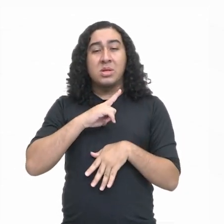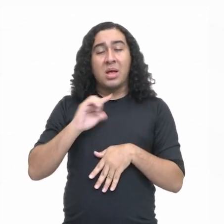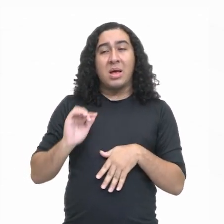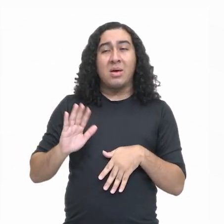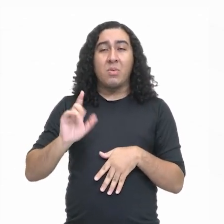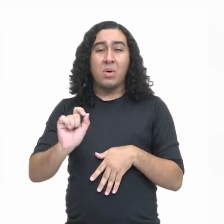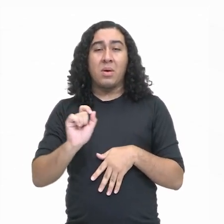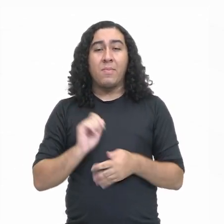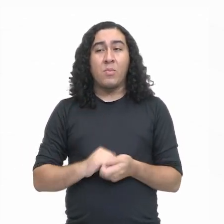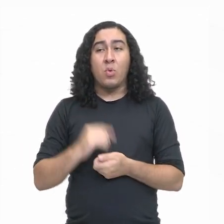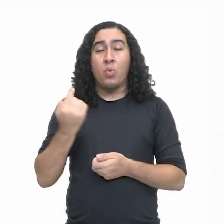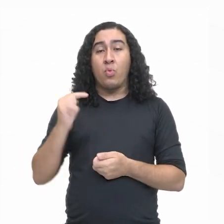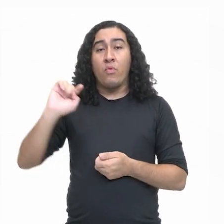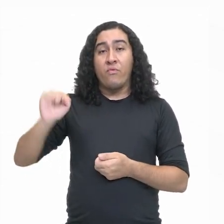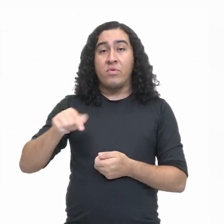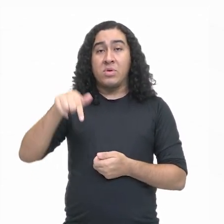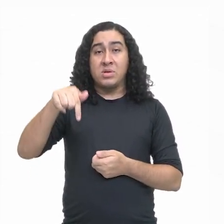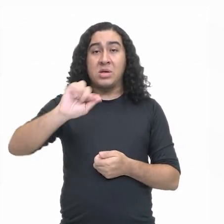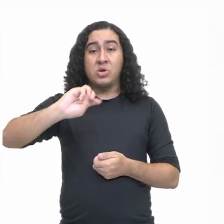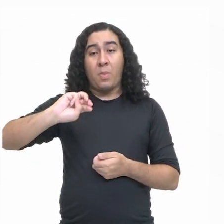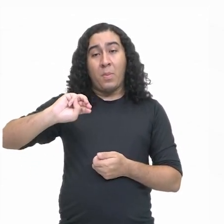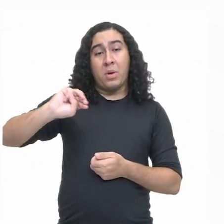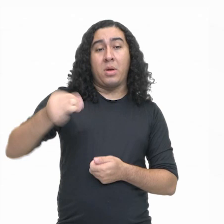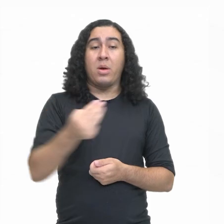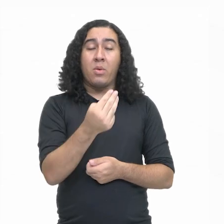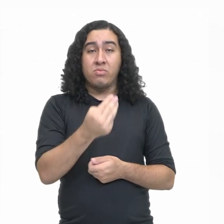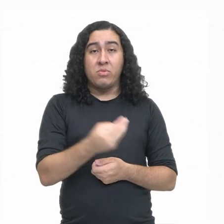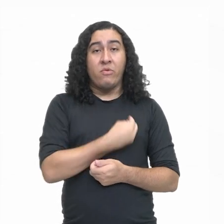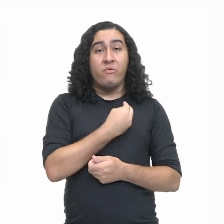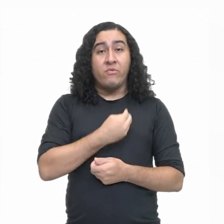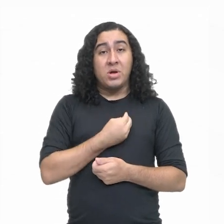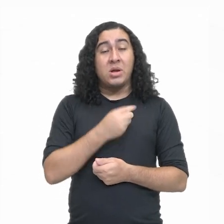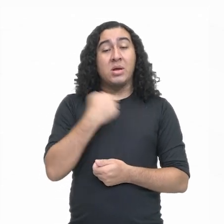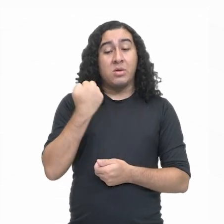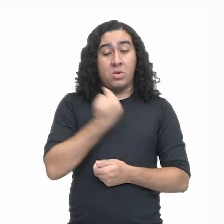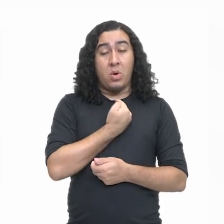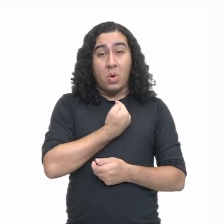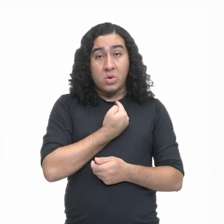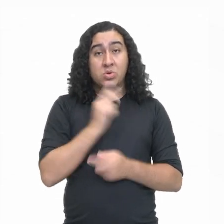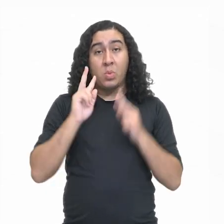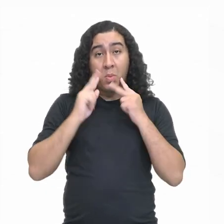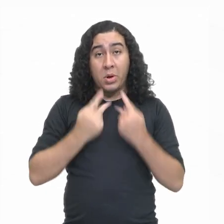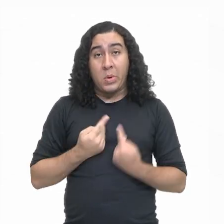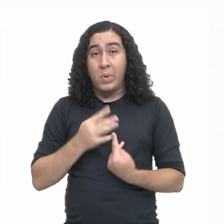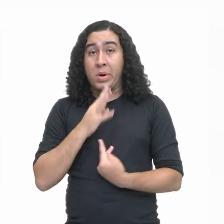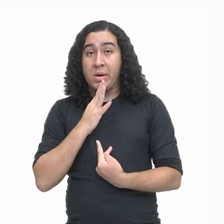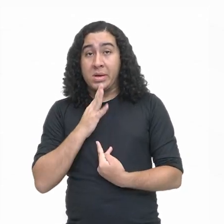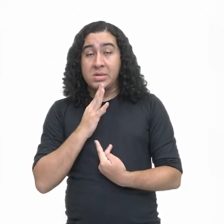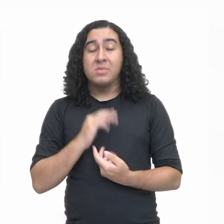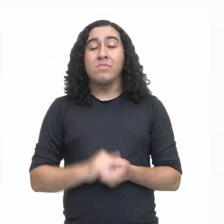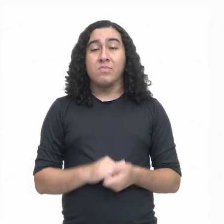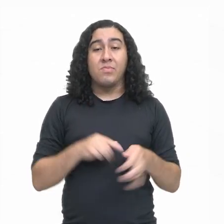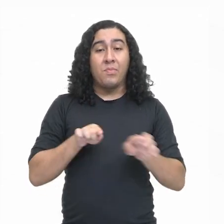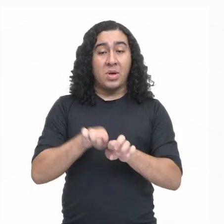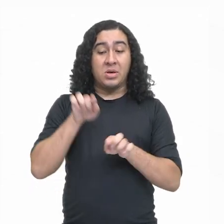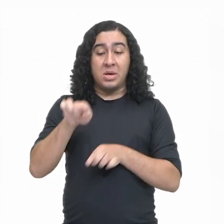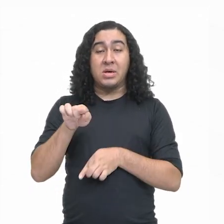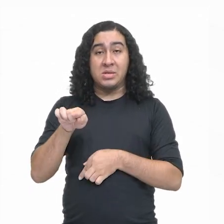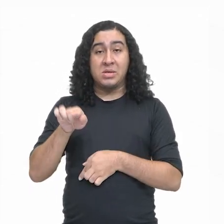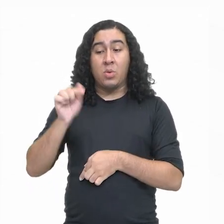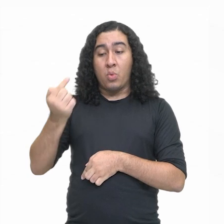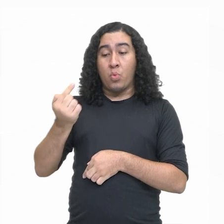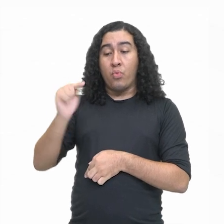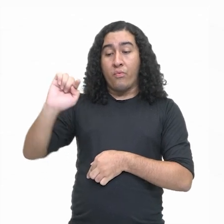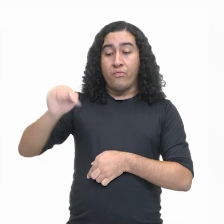cerca de 1,7 milhão de espécies conhecidas. Mas esse número de espécies conhecidas,